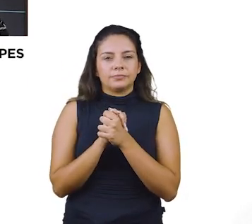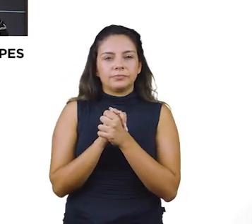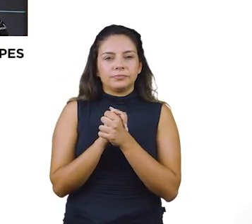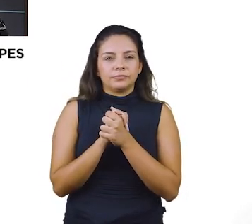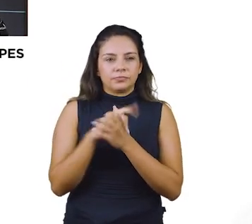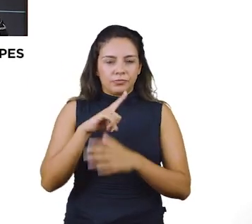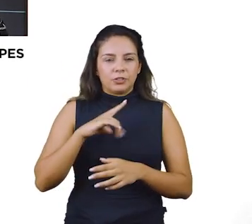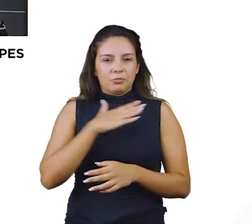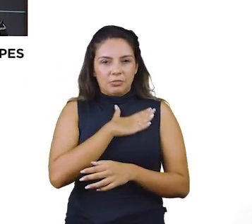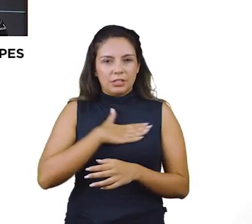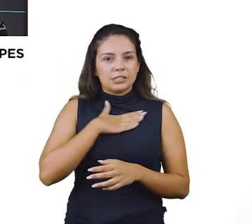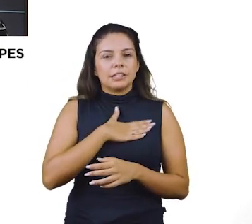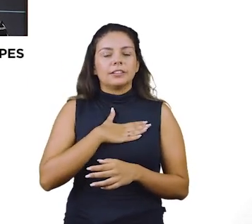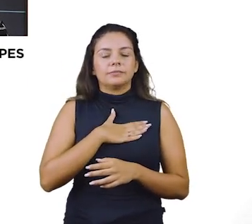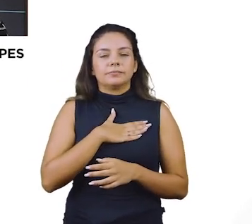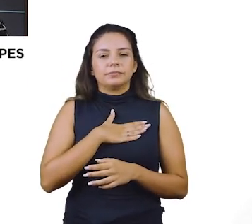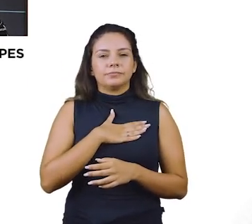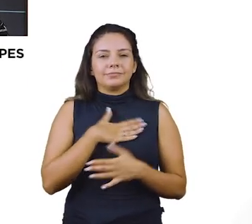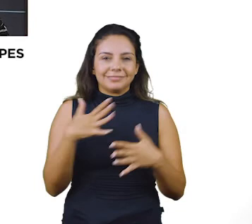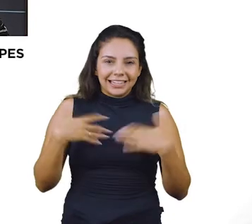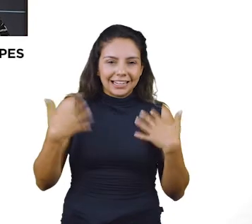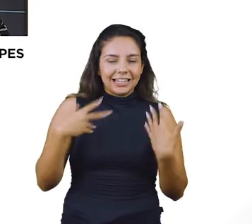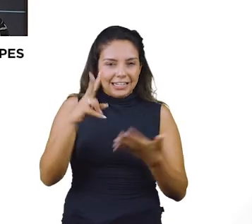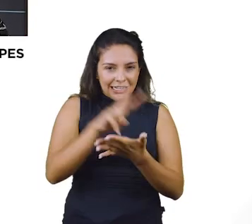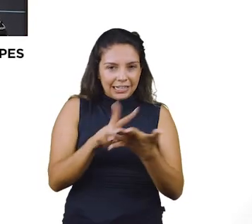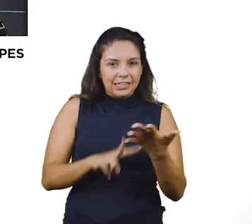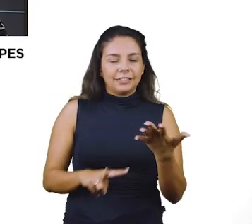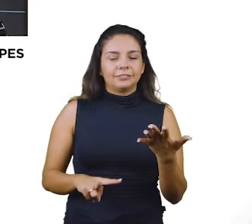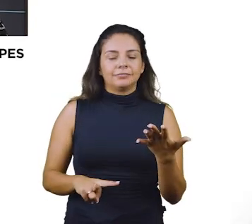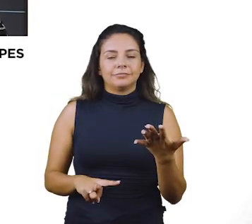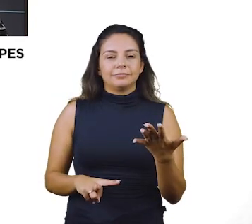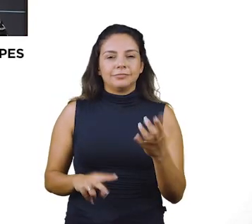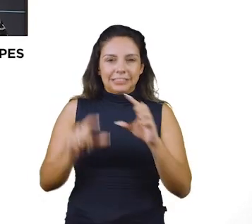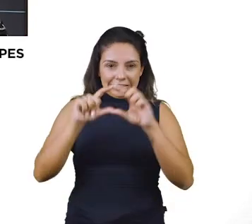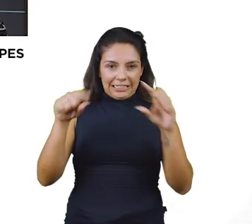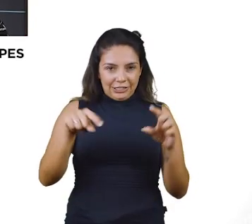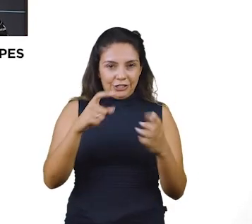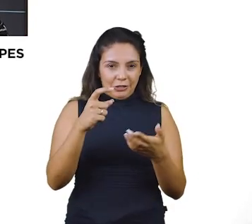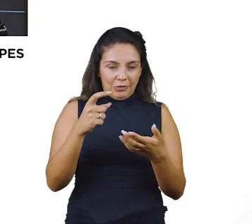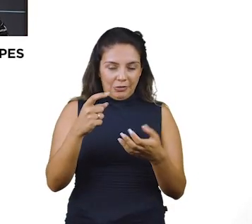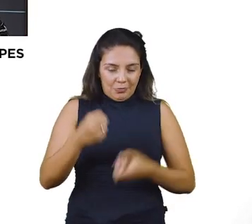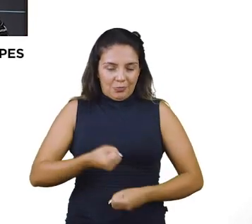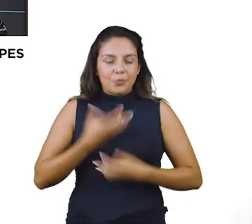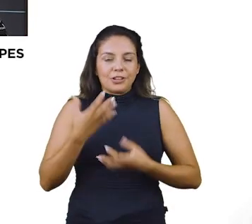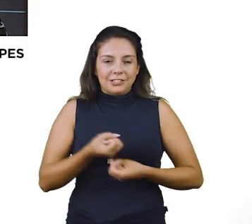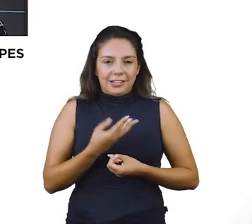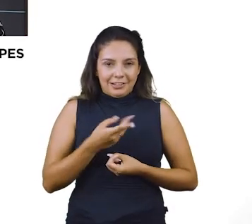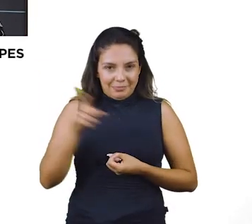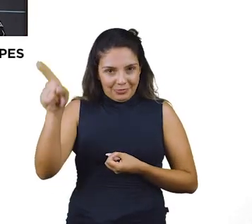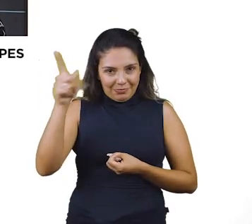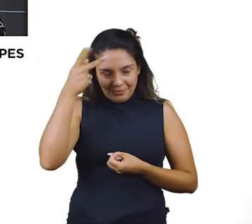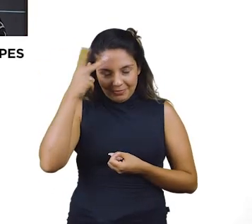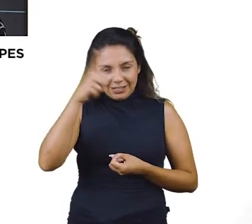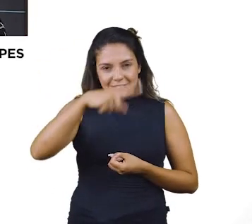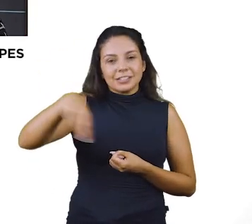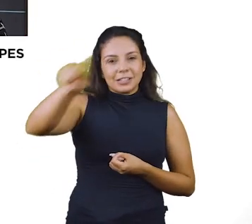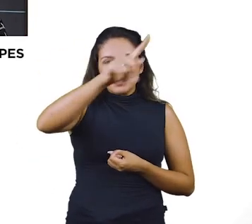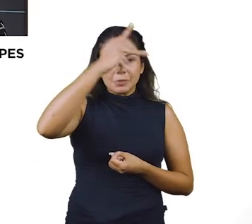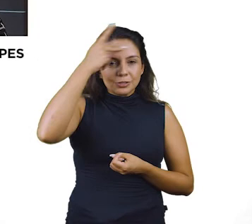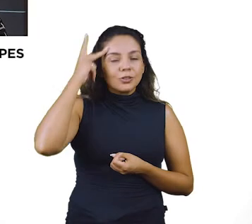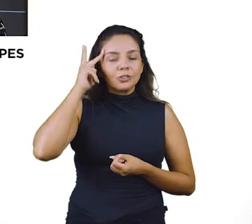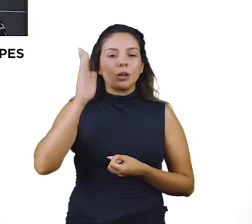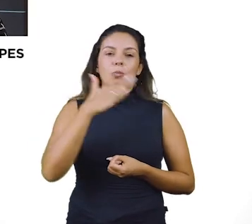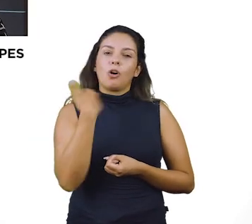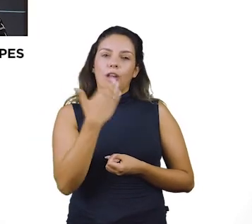vou ter o prazer e vou ter a alegria de ler um trecho desse poema em homenagem a esses